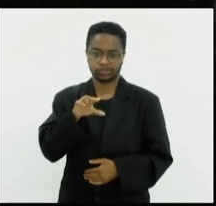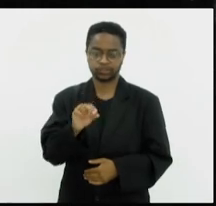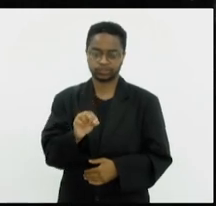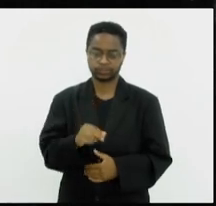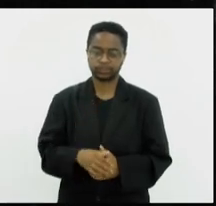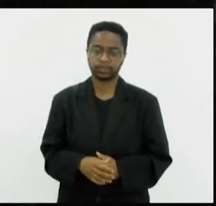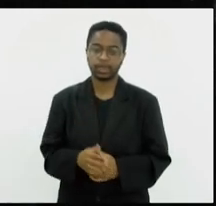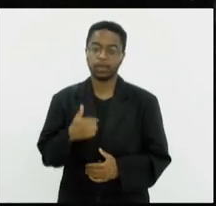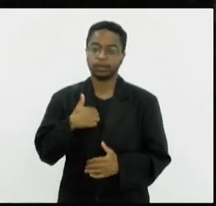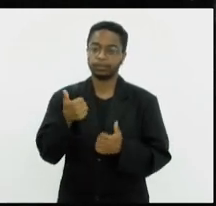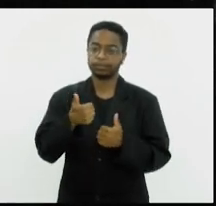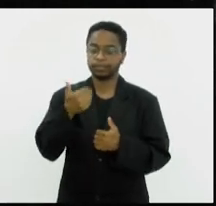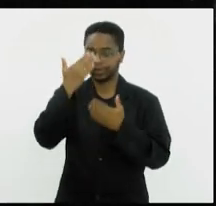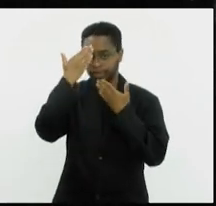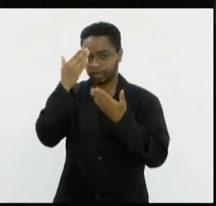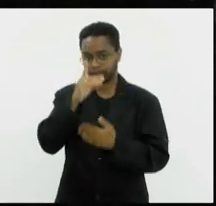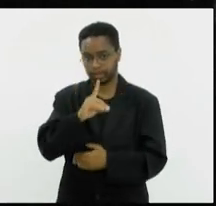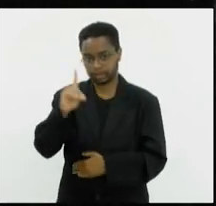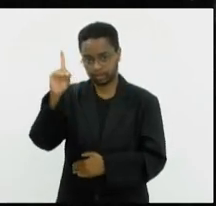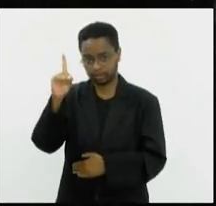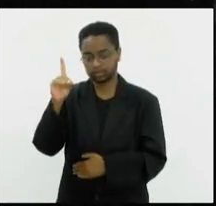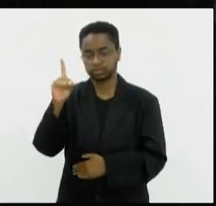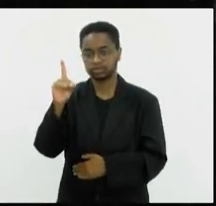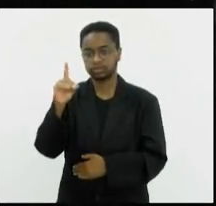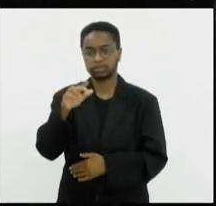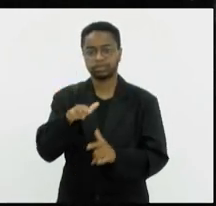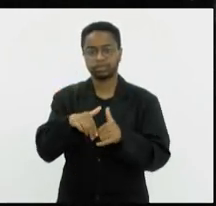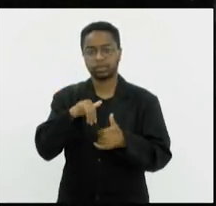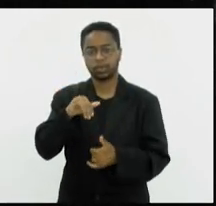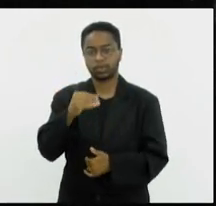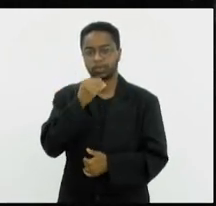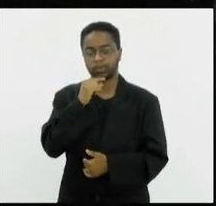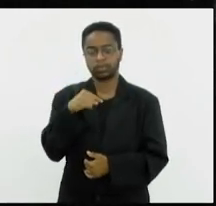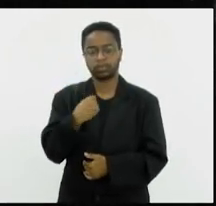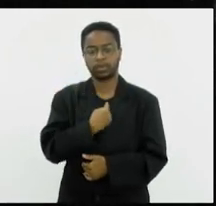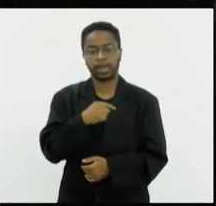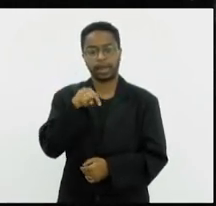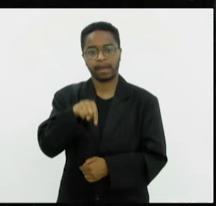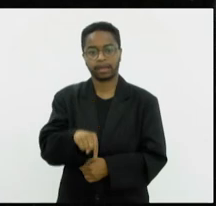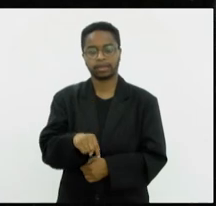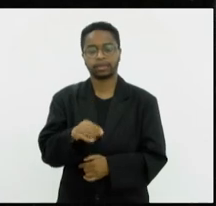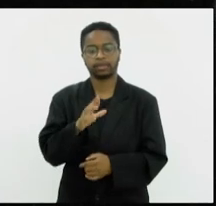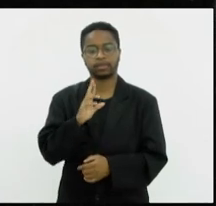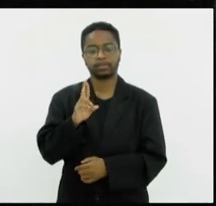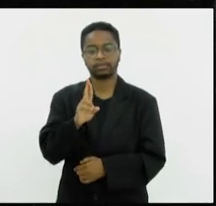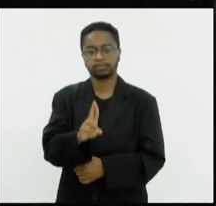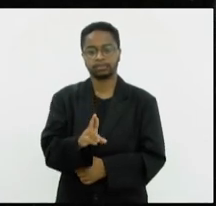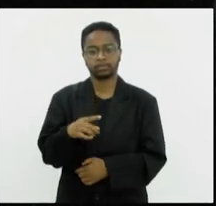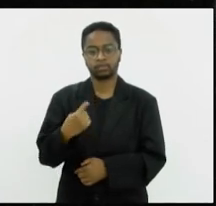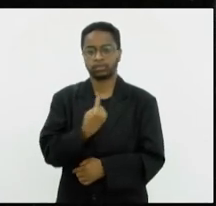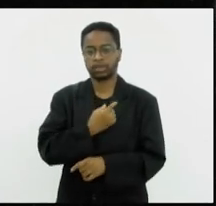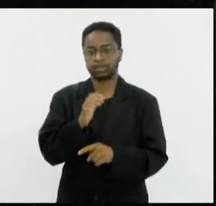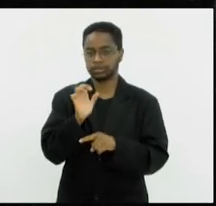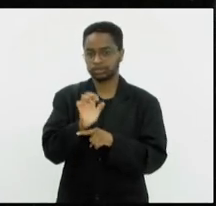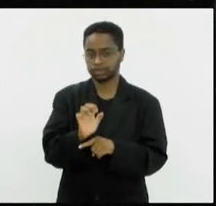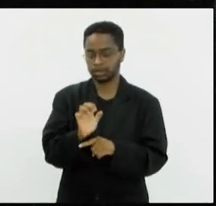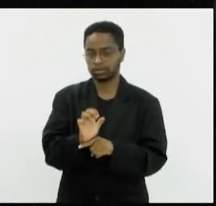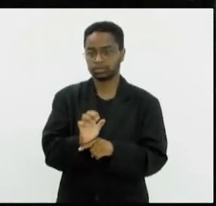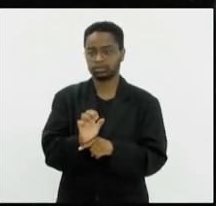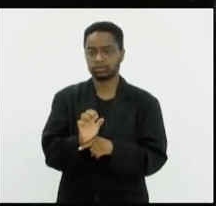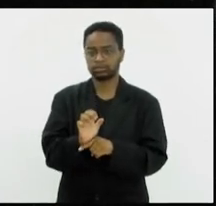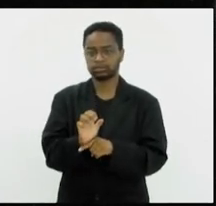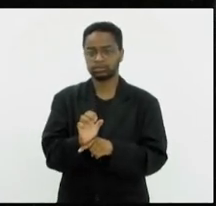quero primeiramente agradecer a Deus essa oportunidade de estarmos aqui representando todo nosso estado